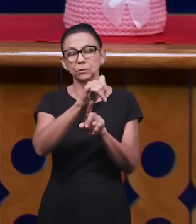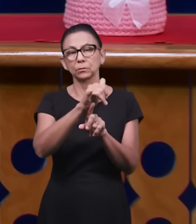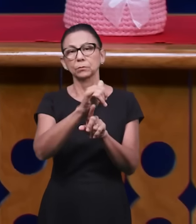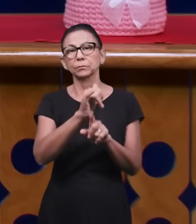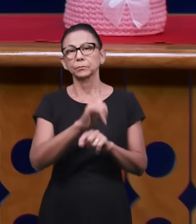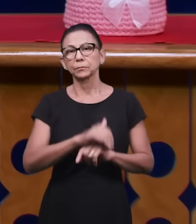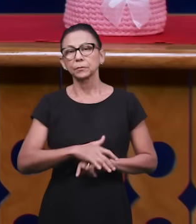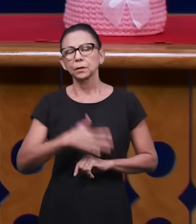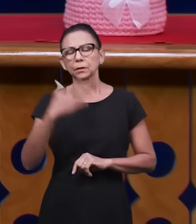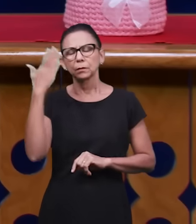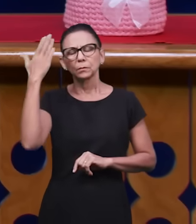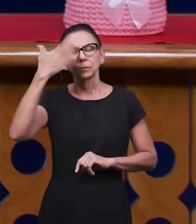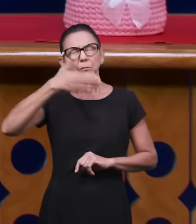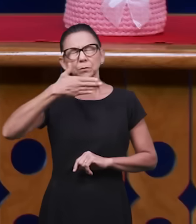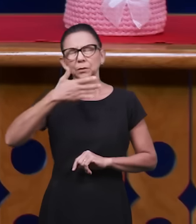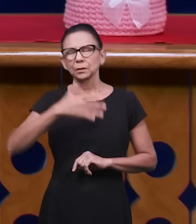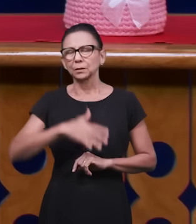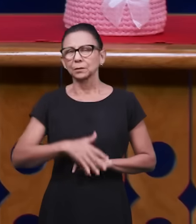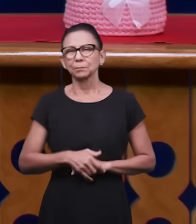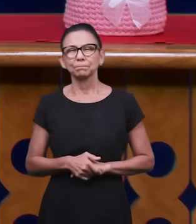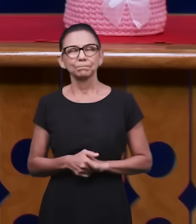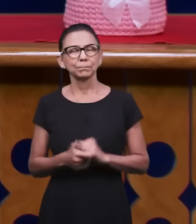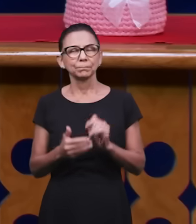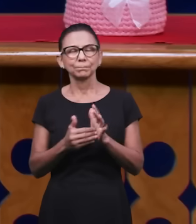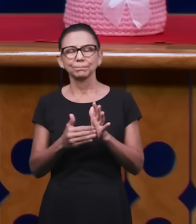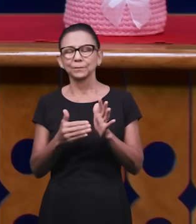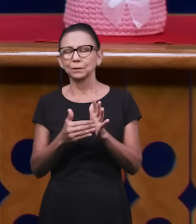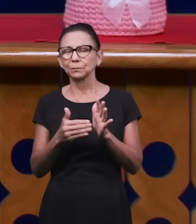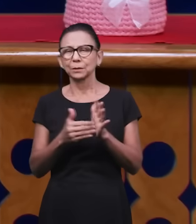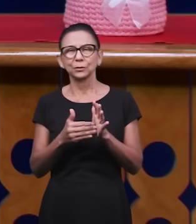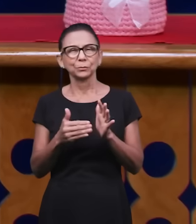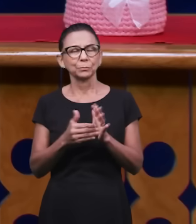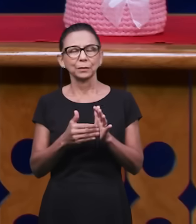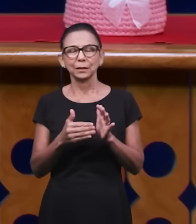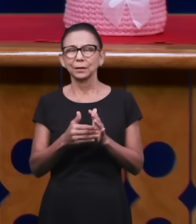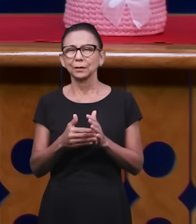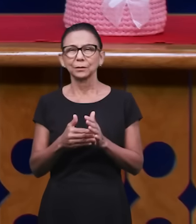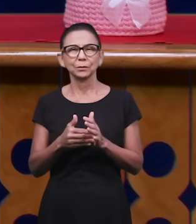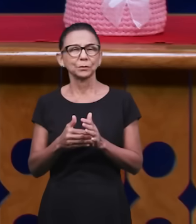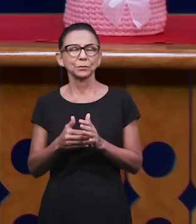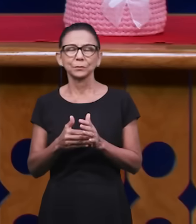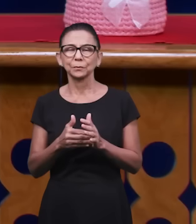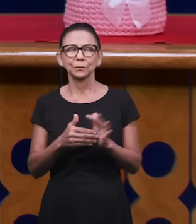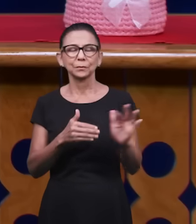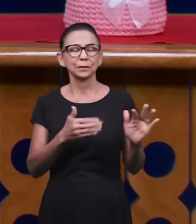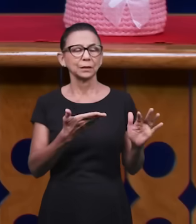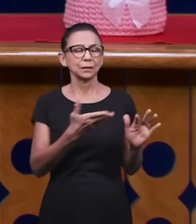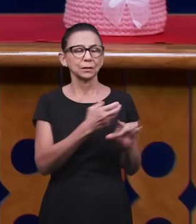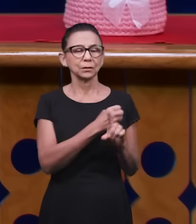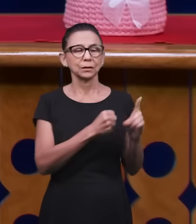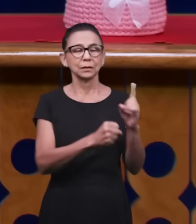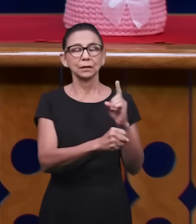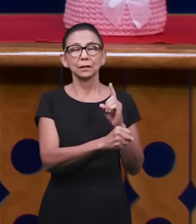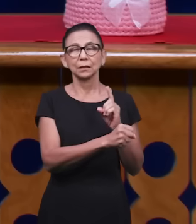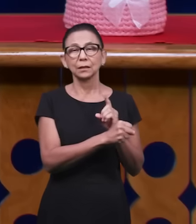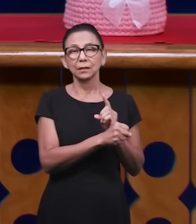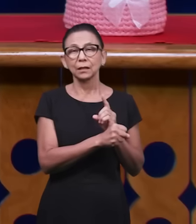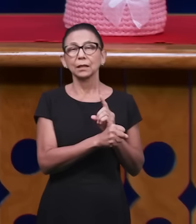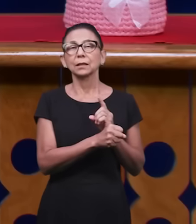muitos obstáculos desse momento, a sociedade vive um momento de grandes mudanças,